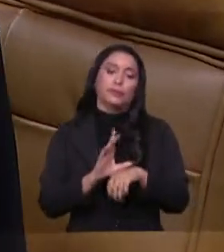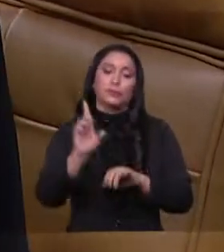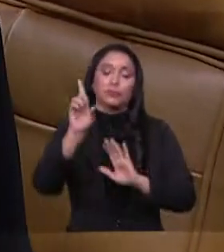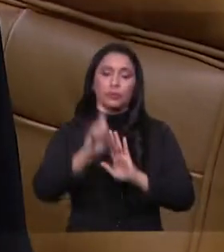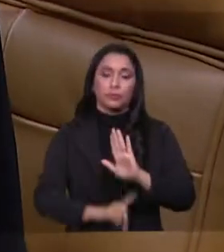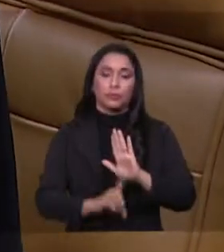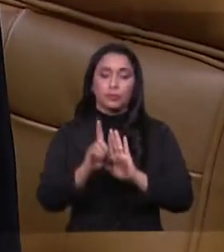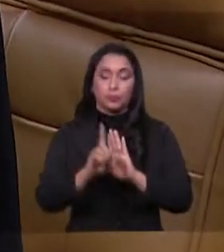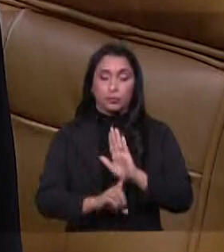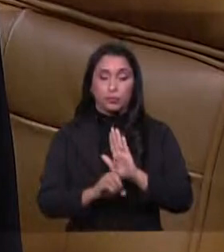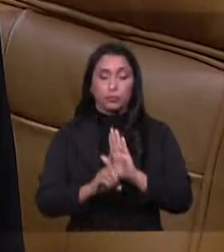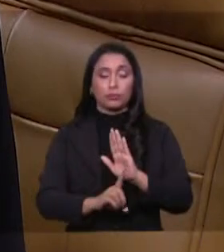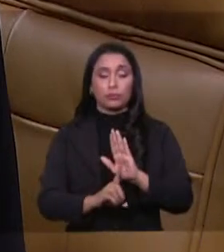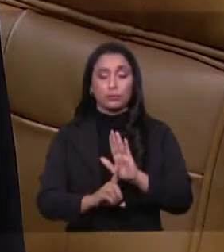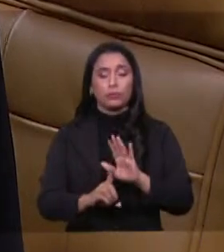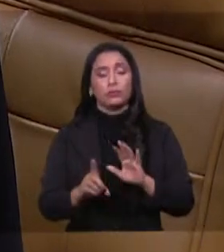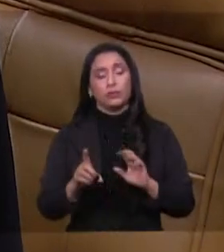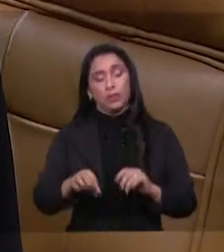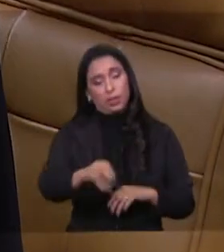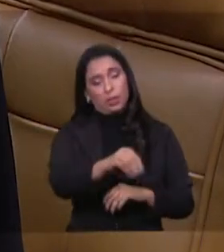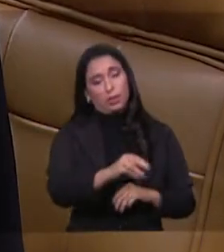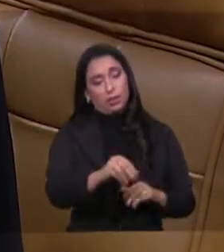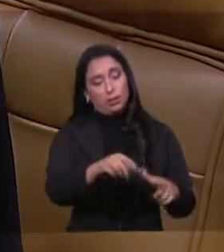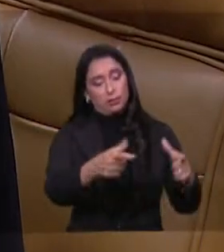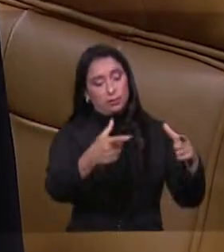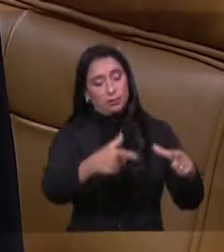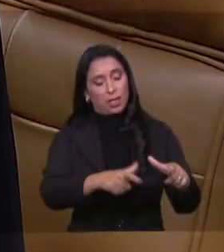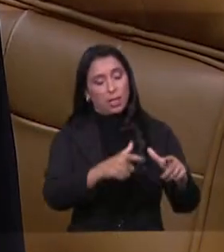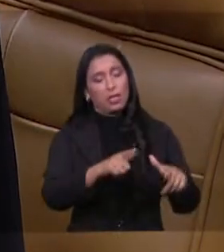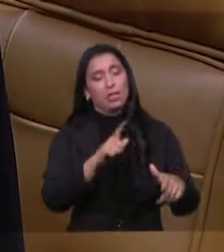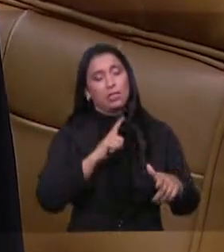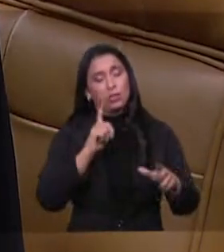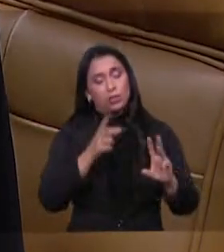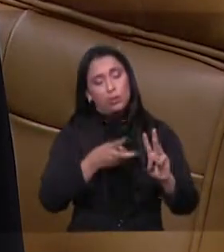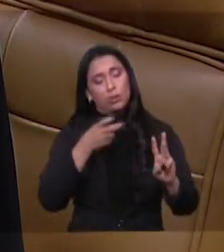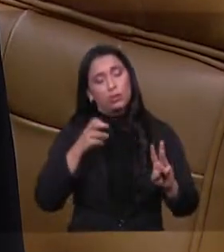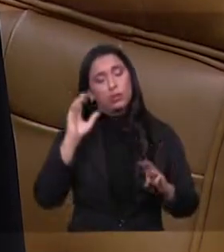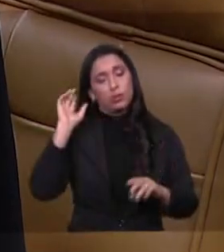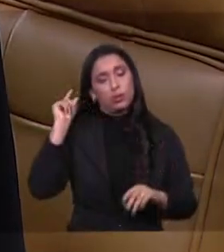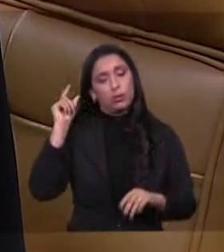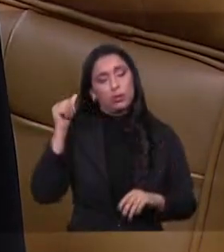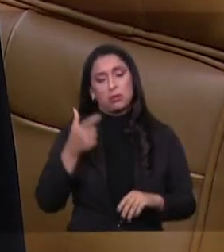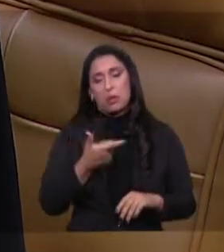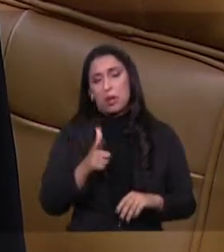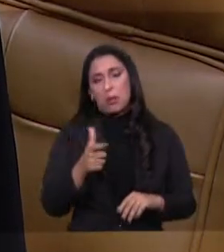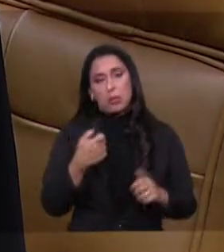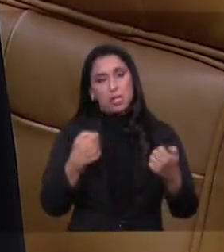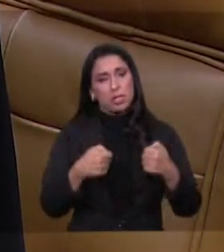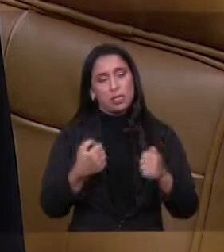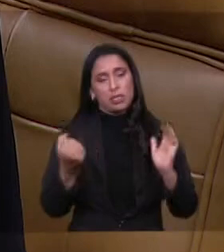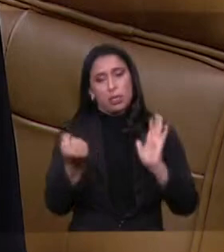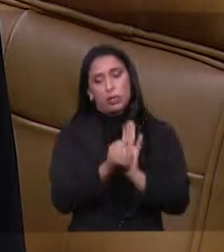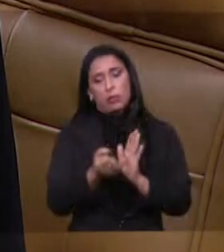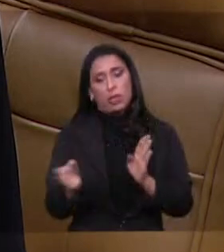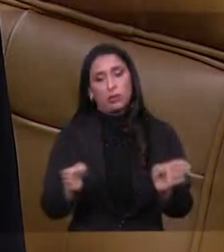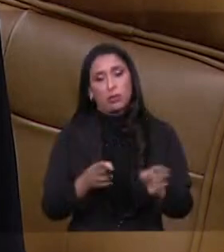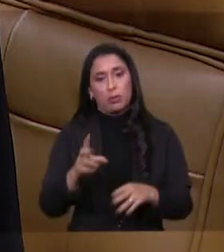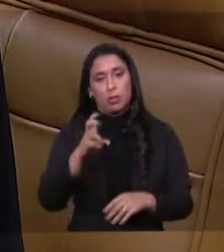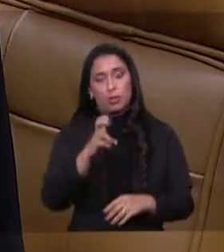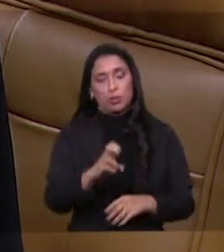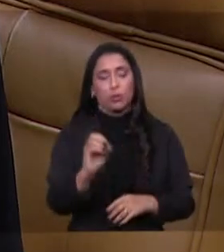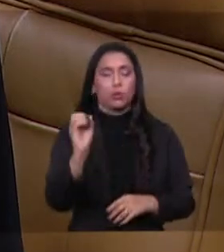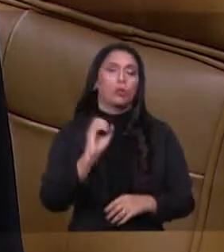originários sobre as terras que tradicionalmente ocupam independe da existência de um marco temporal em